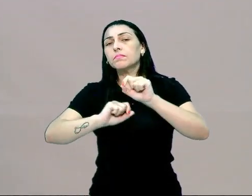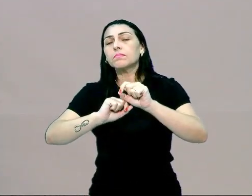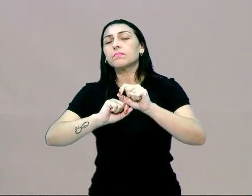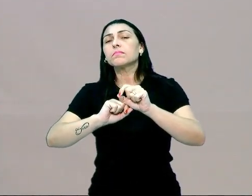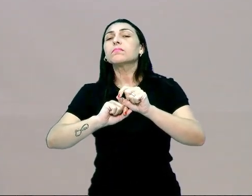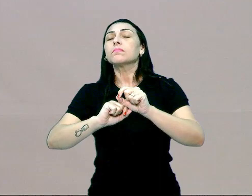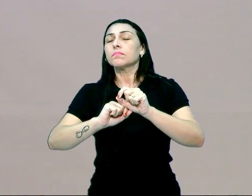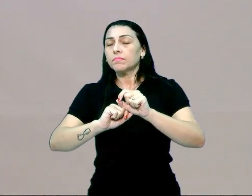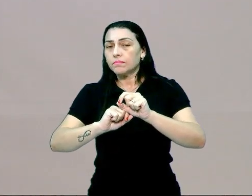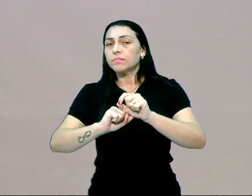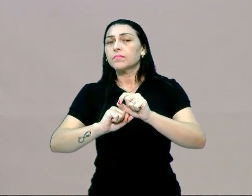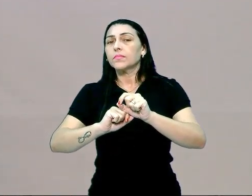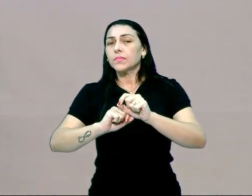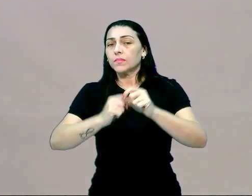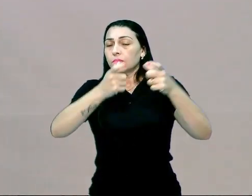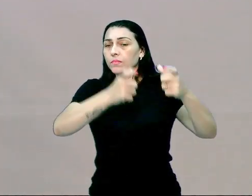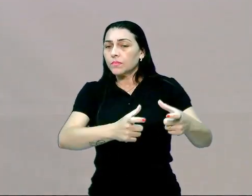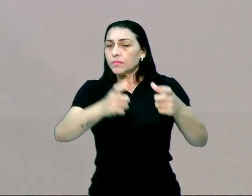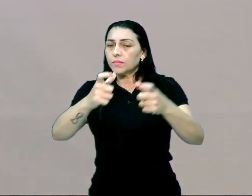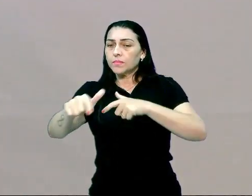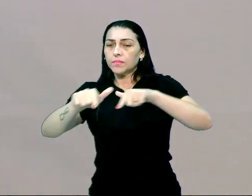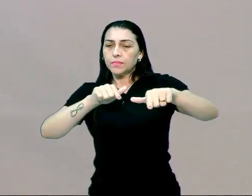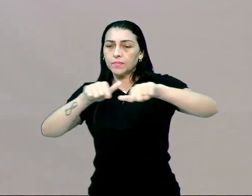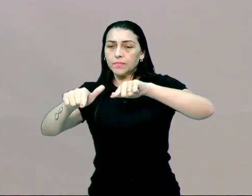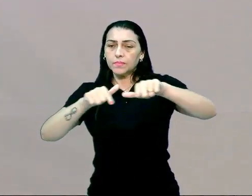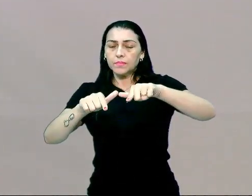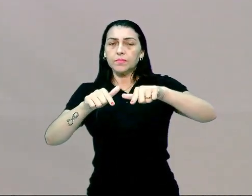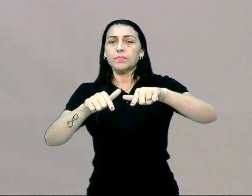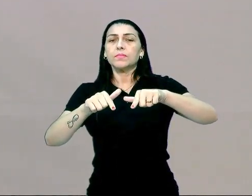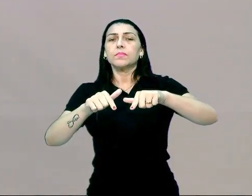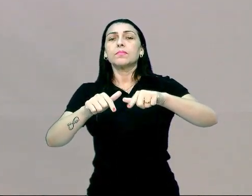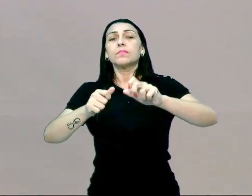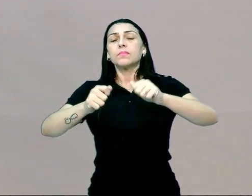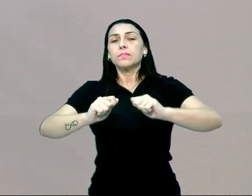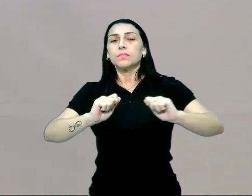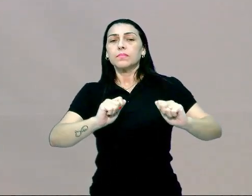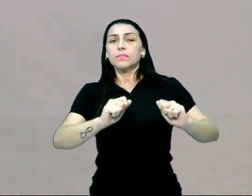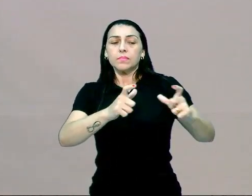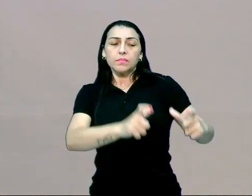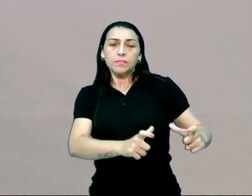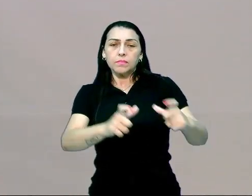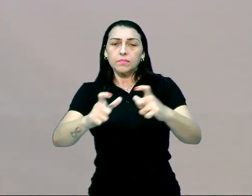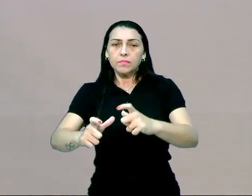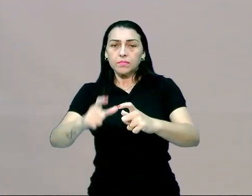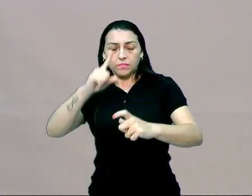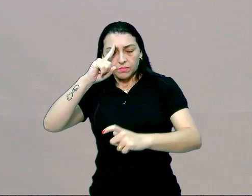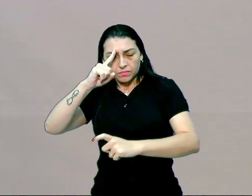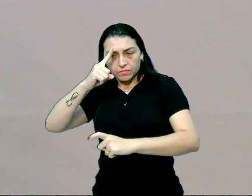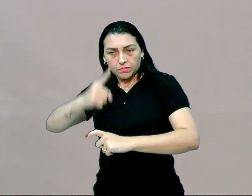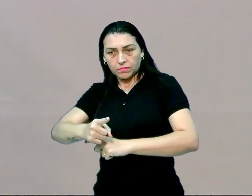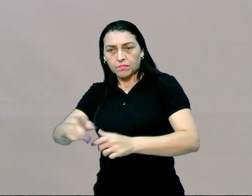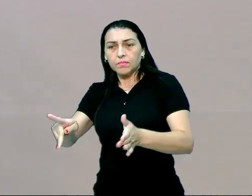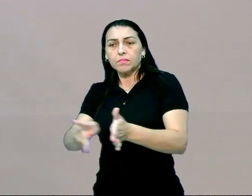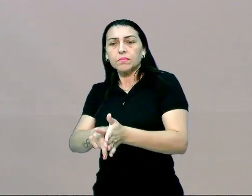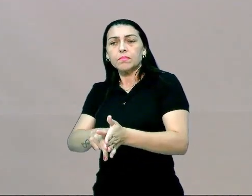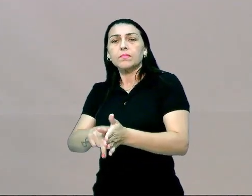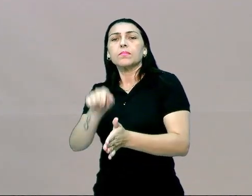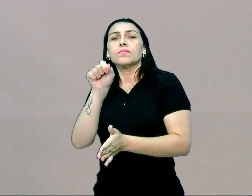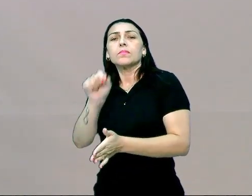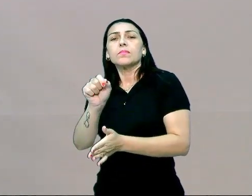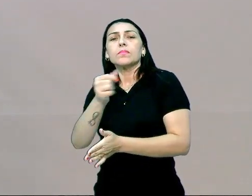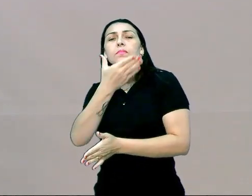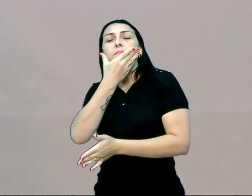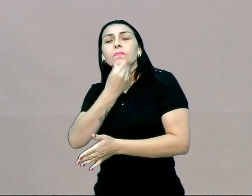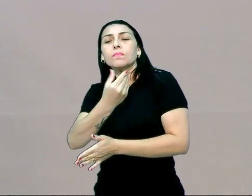parcela considerável dos ambientes de trabalho, aquelas posições de mando são ocupadas